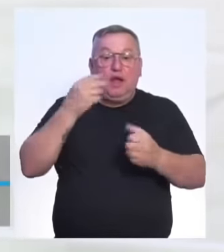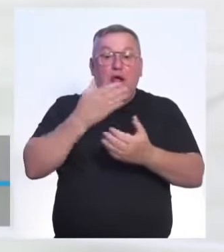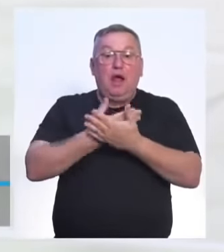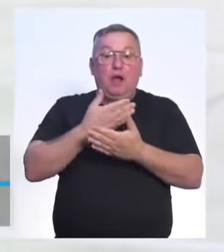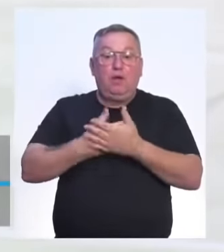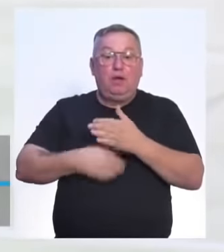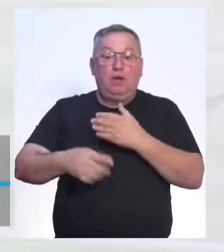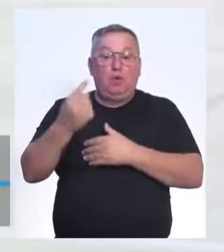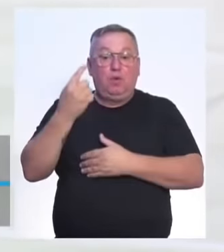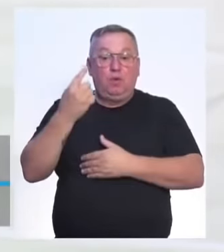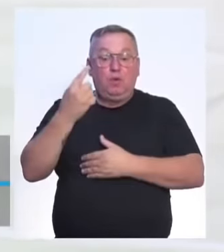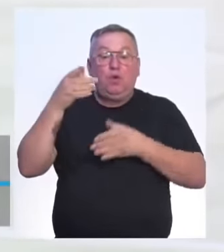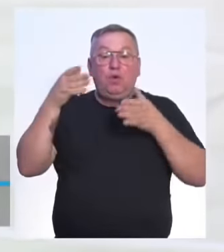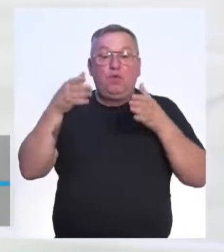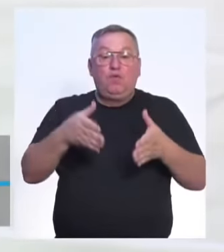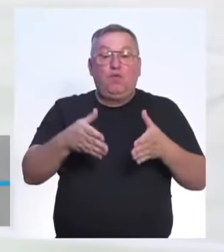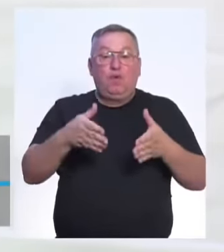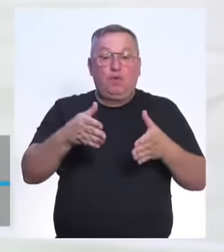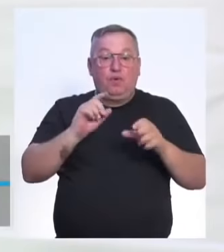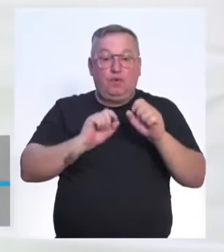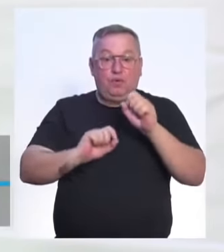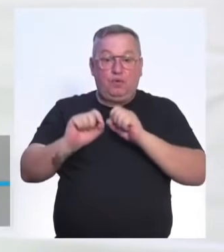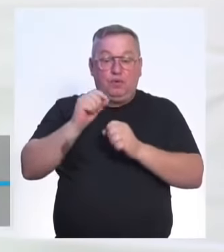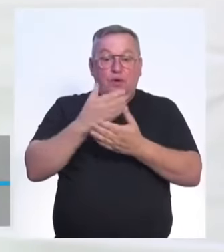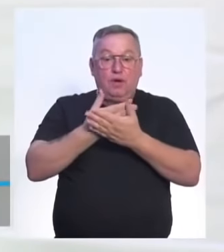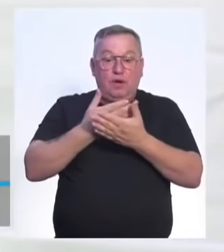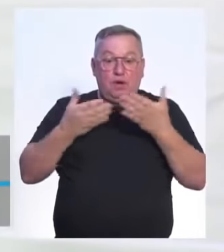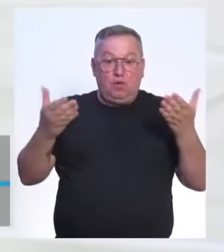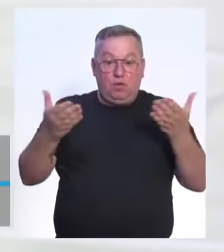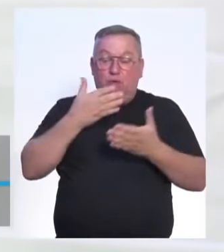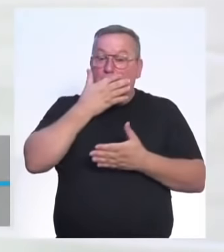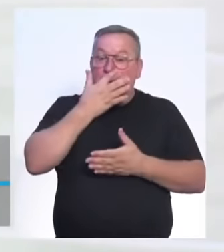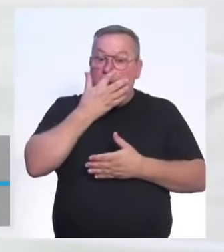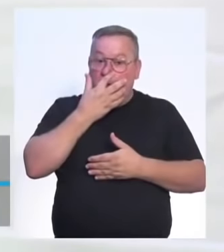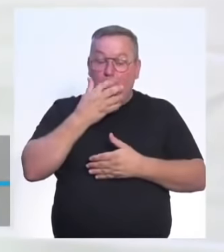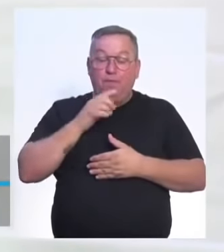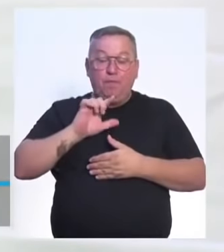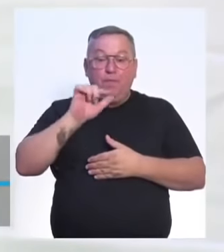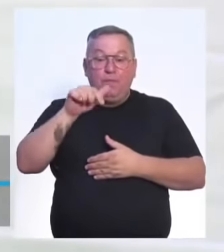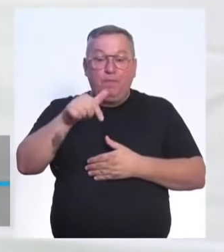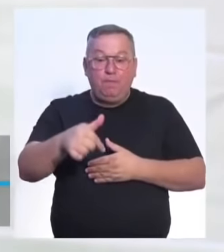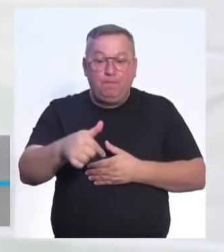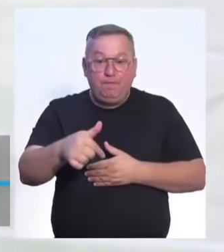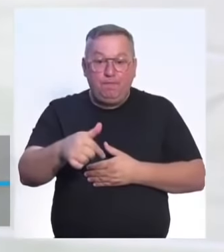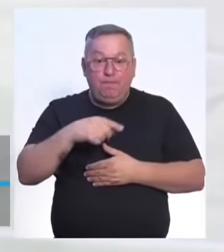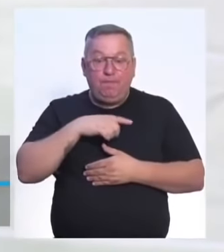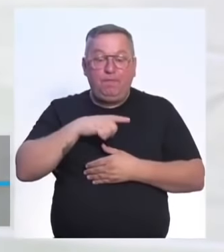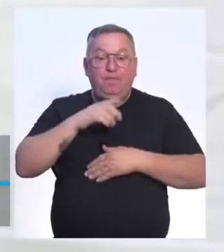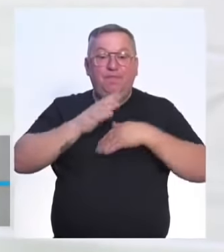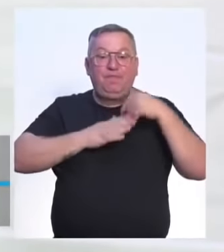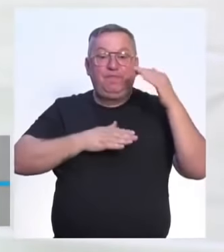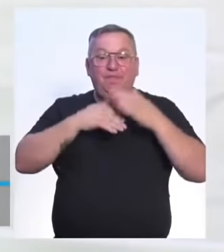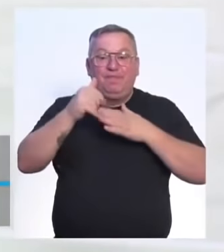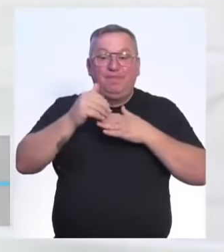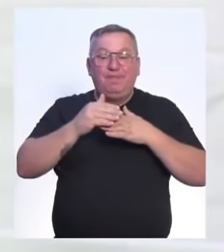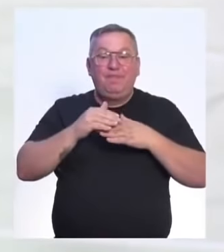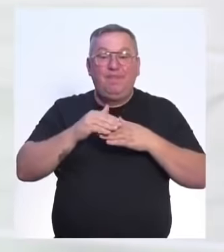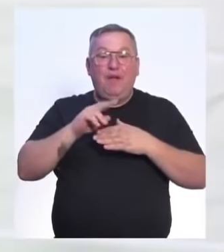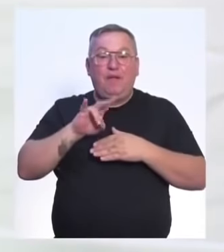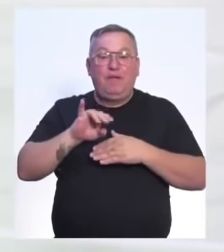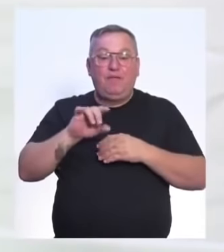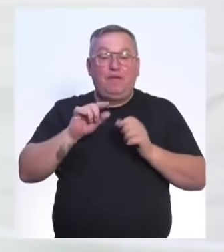tá? É esse o foco, né, da aula de hoje. Na sequência, nós vamos ter a habilidade, né, que